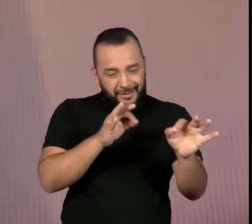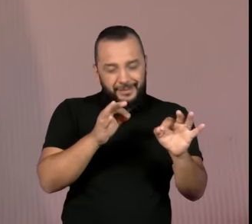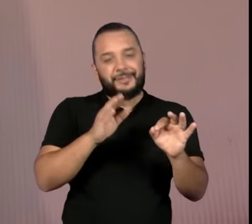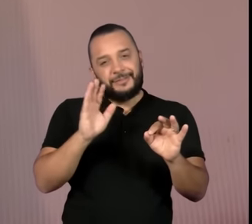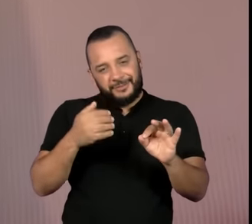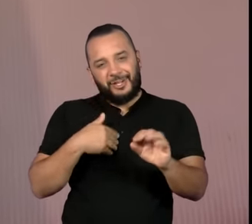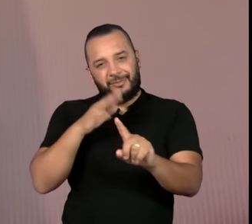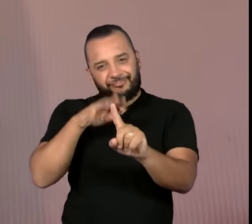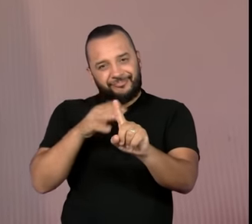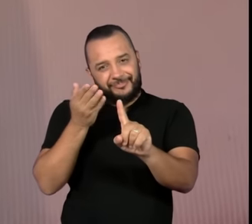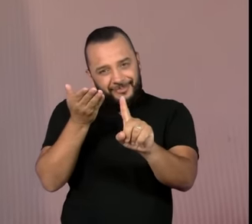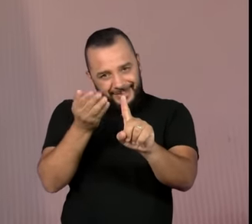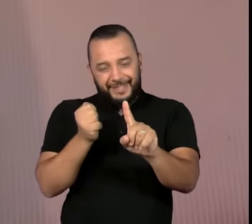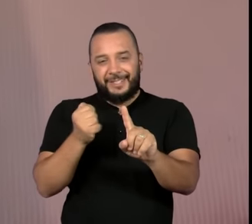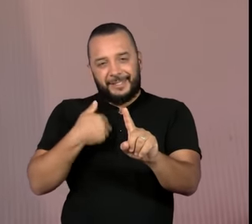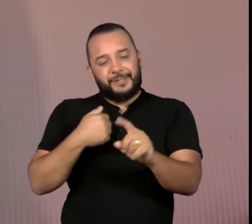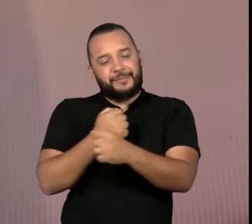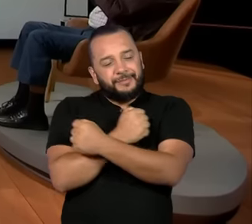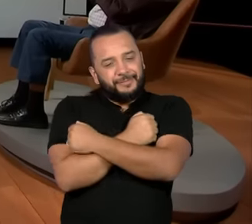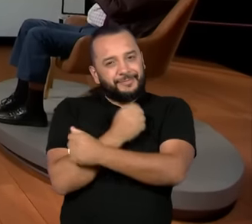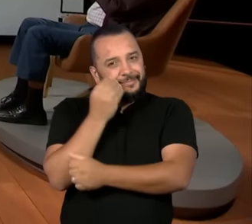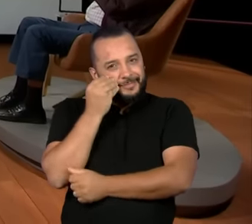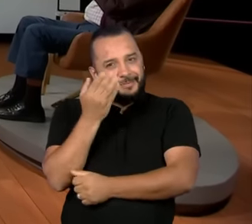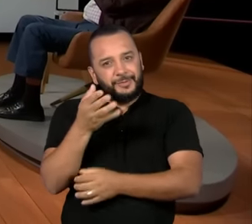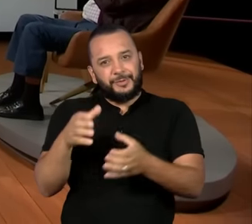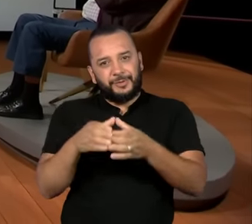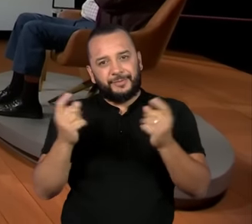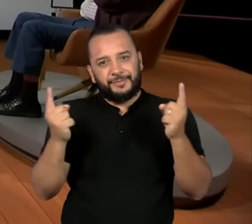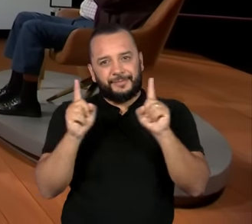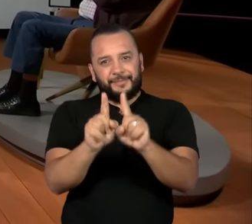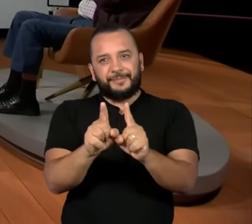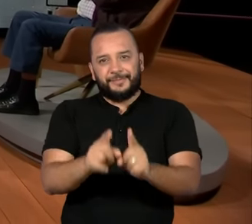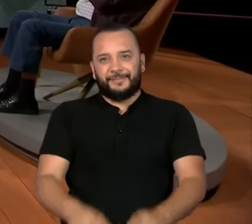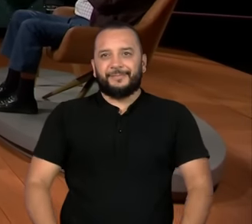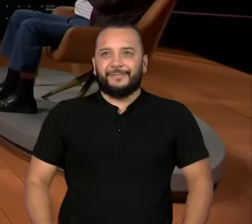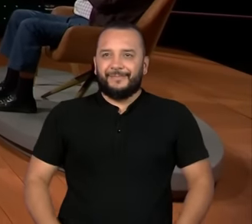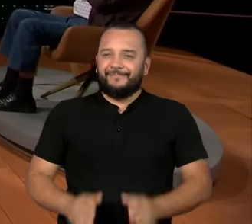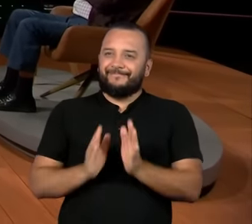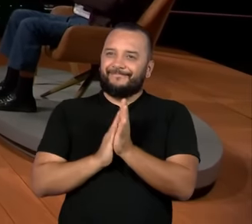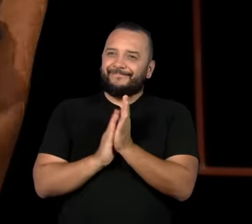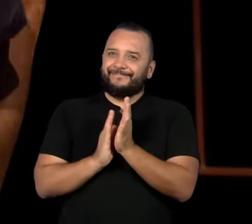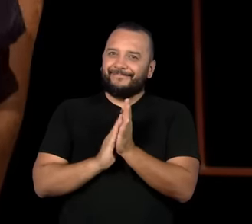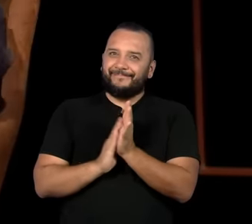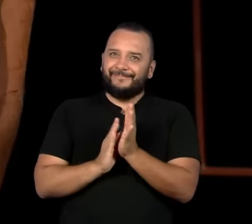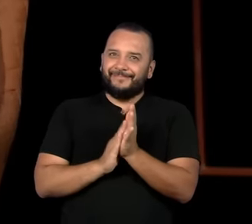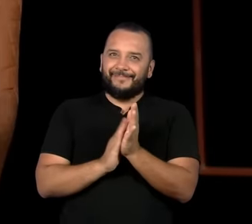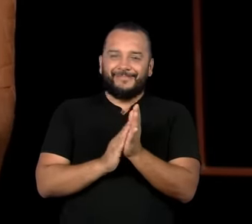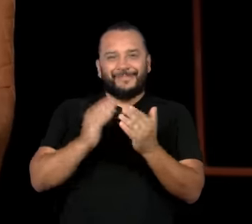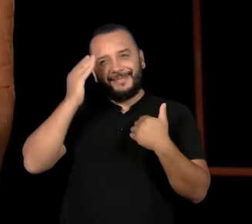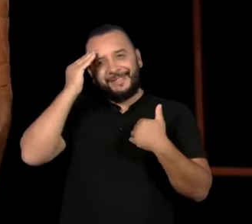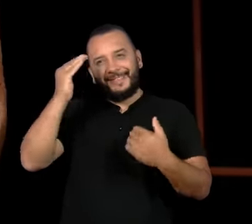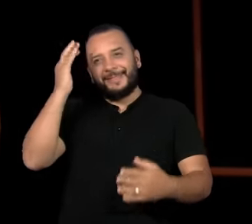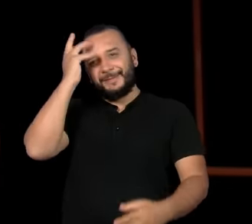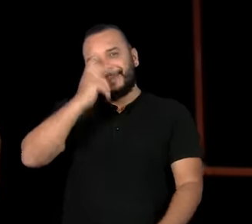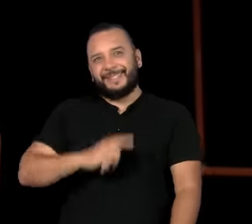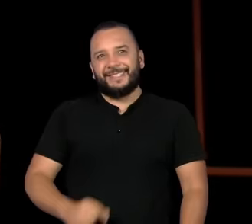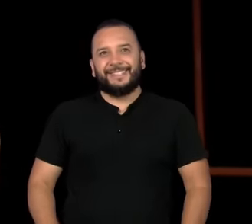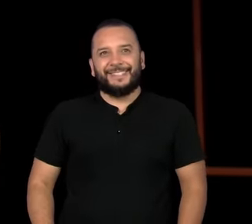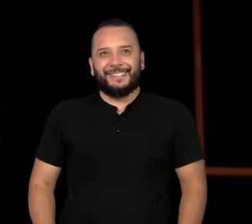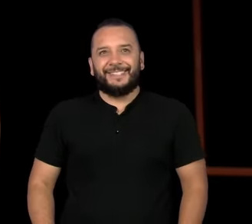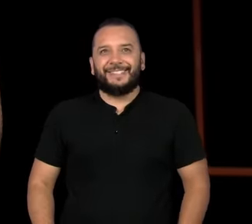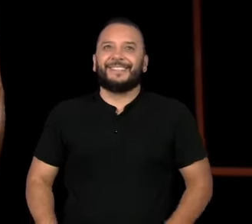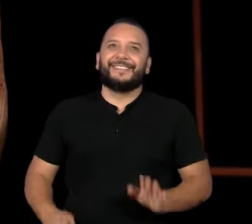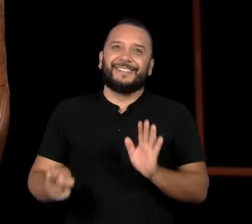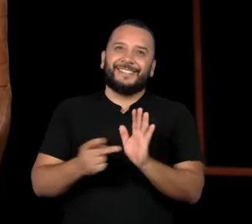um abraço grande para o Atílio, para essa turma toda do Persona. Obrigado. Que coisa bonita. É